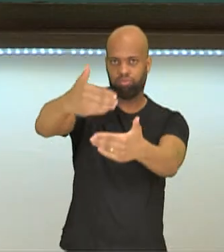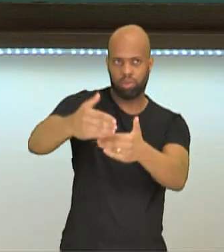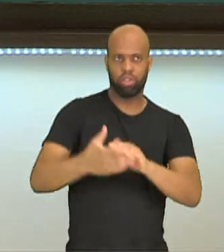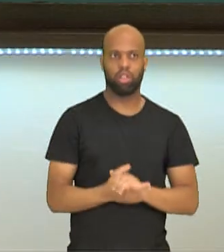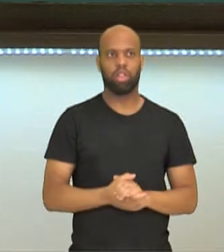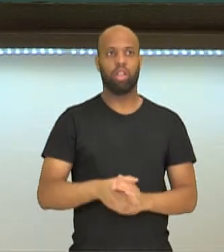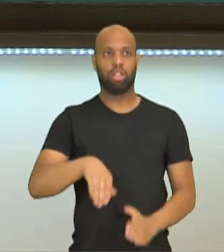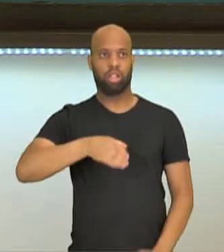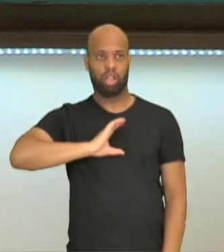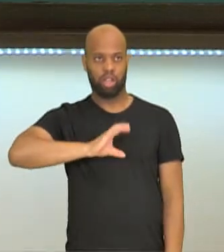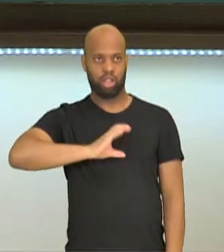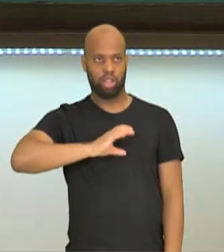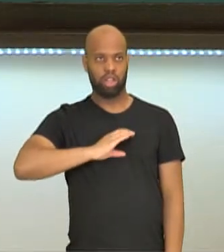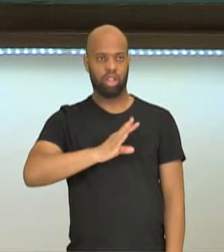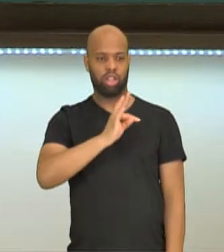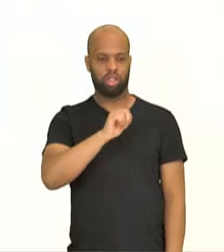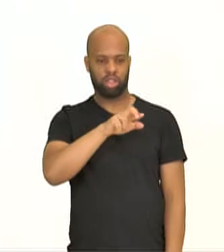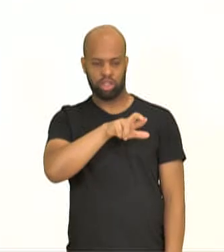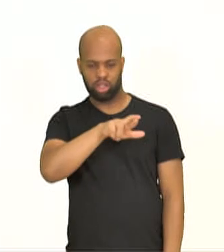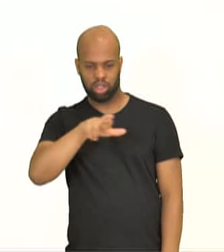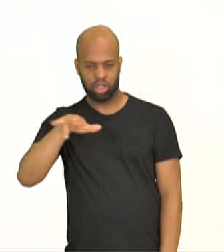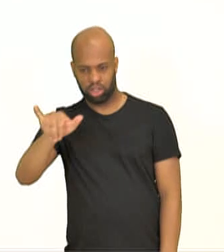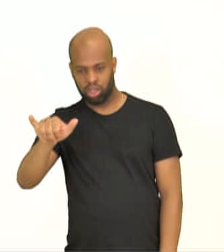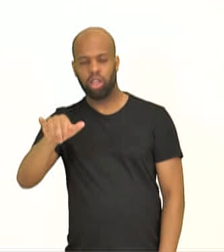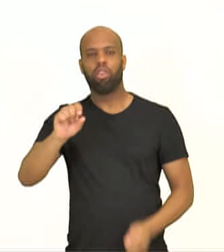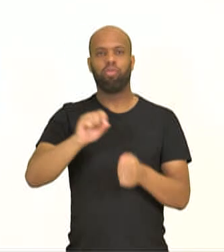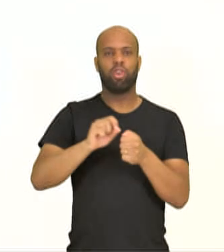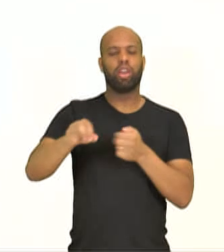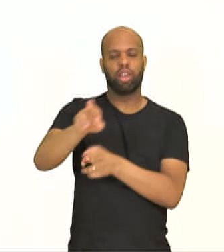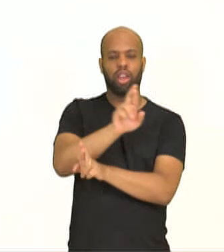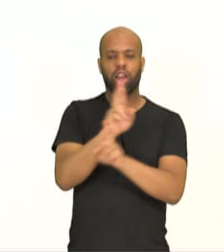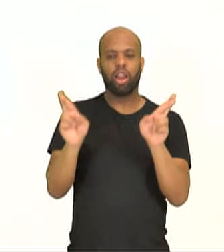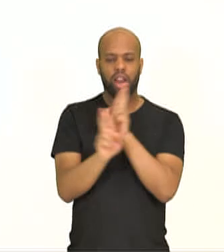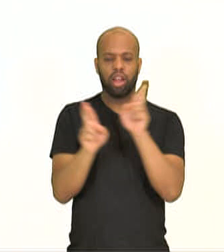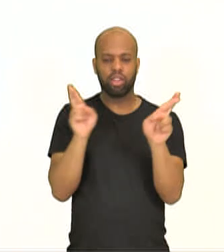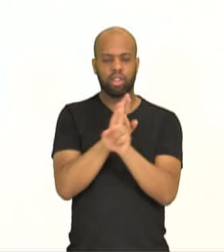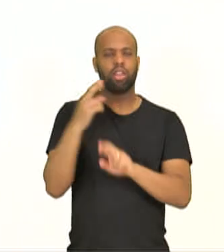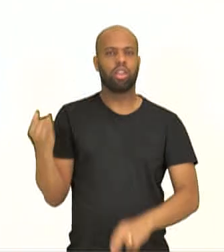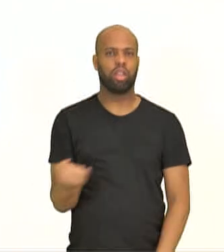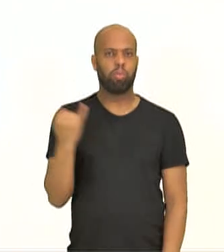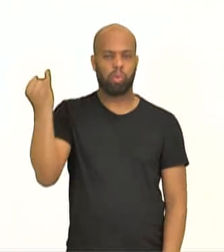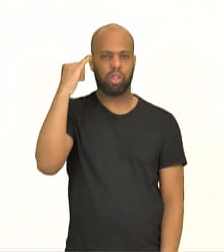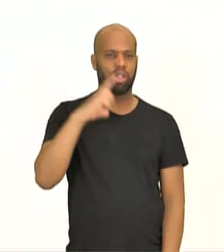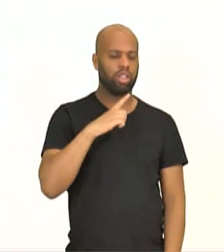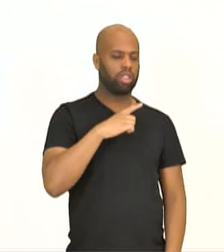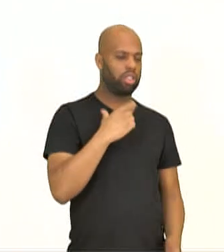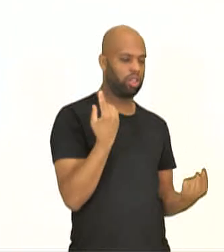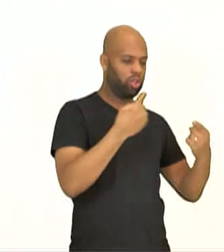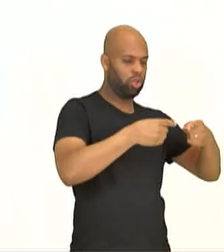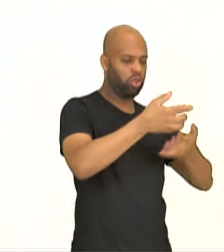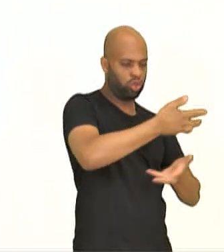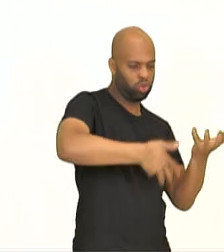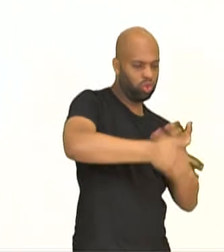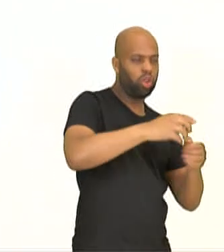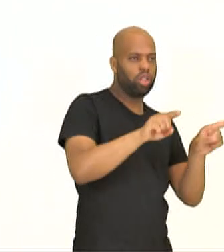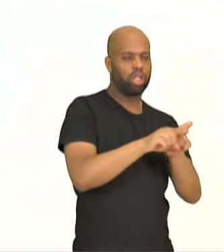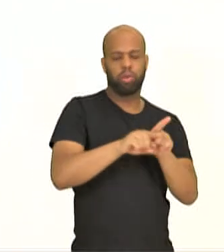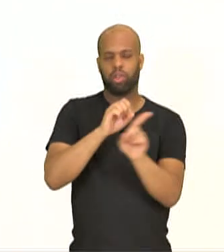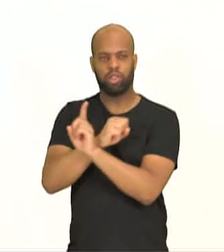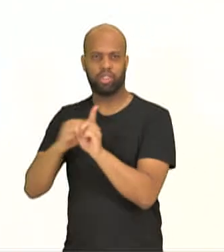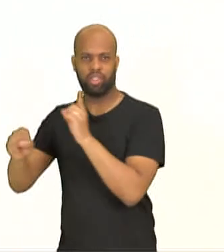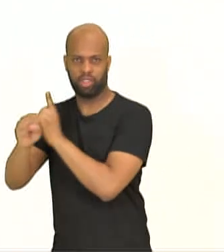no Canadá, Terry Orlick, ele faz uma relação muito importante entre o jogo e a